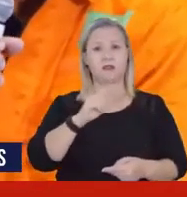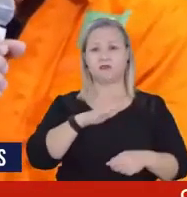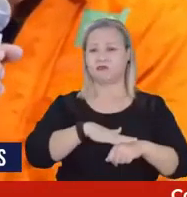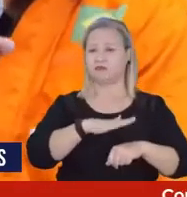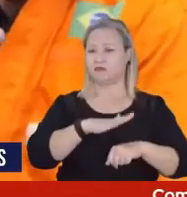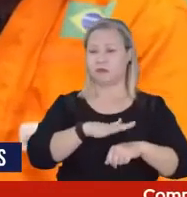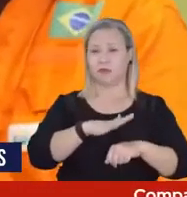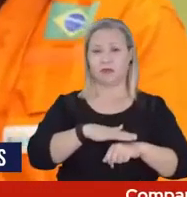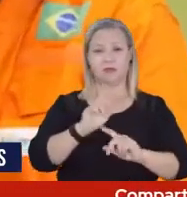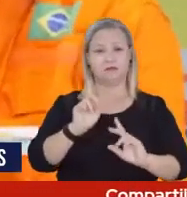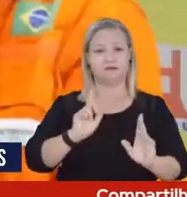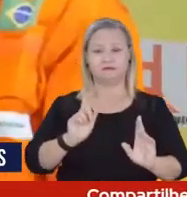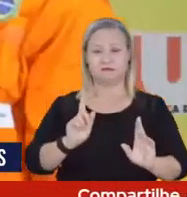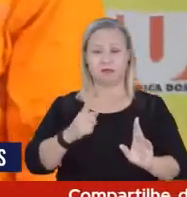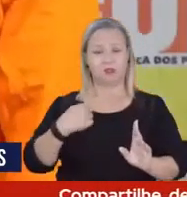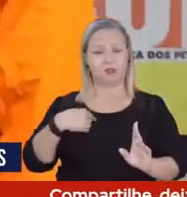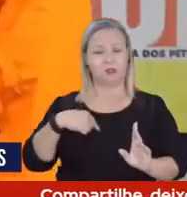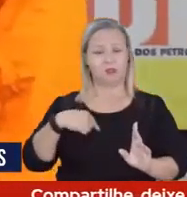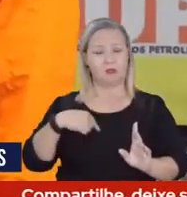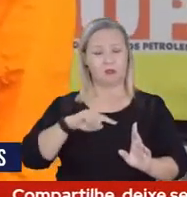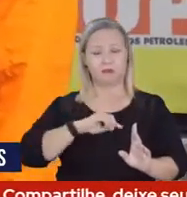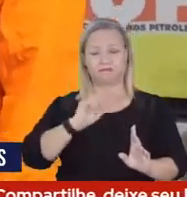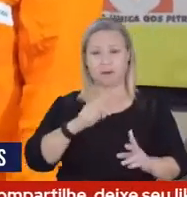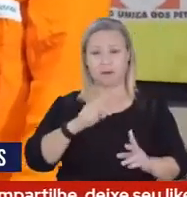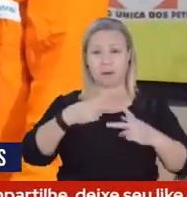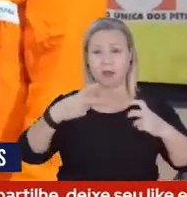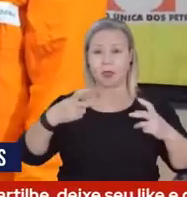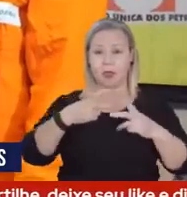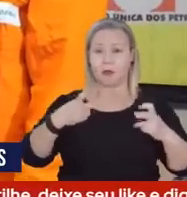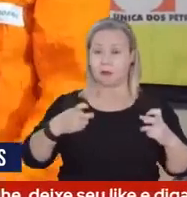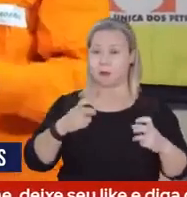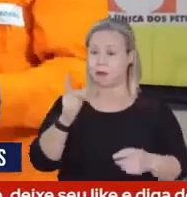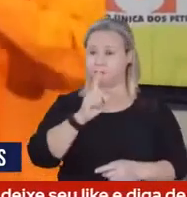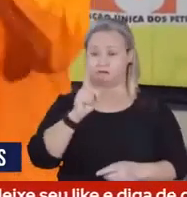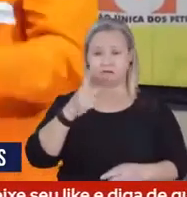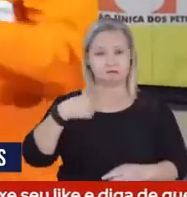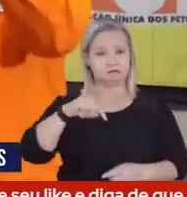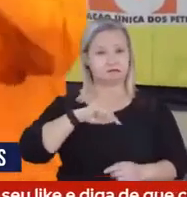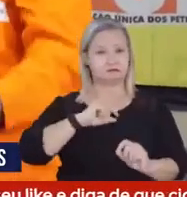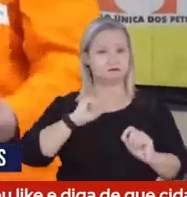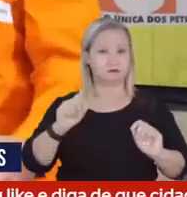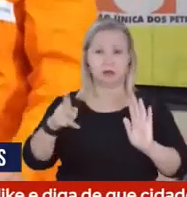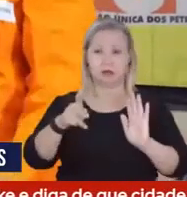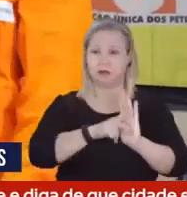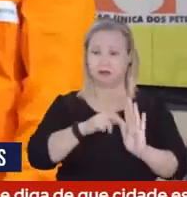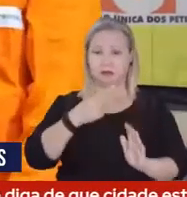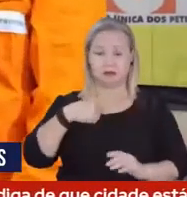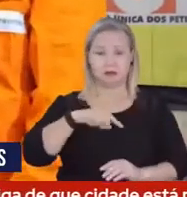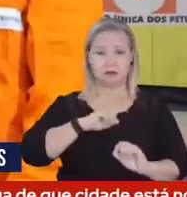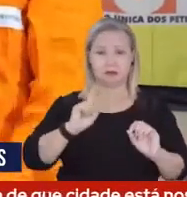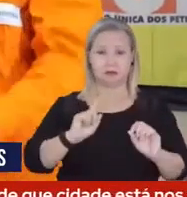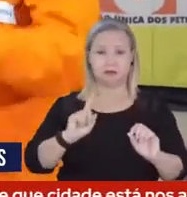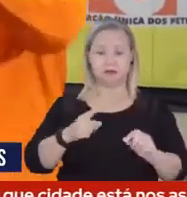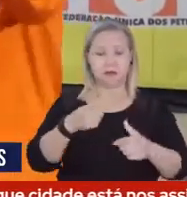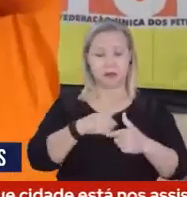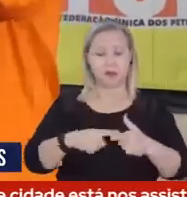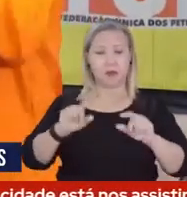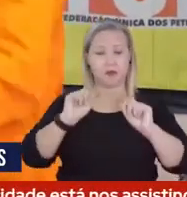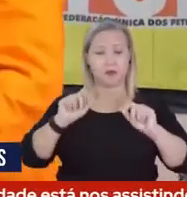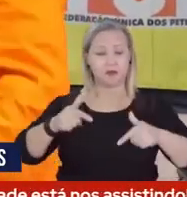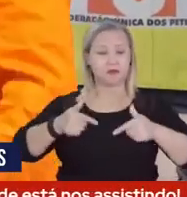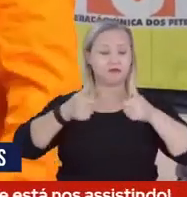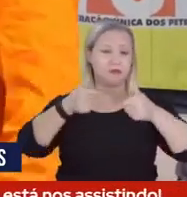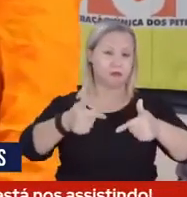Né? Hein? A Petrobras não é mais nossa. A Petrobras não é mais nossa. Esse é o problema que nós temos que enfrentar. Nós perdemos